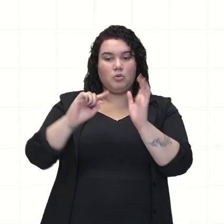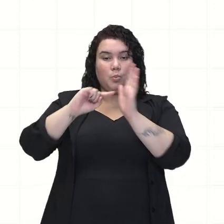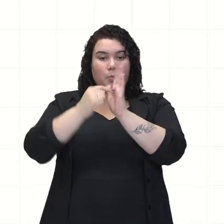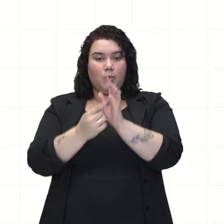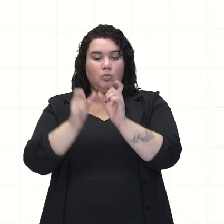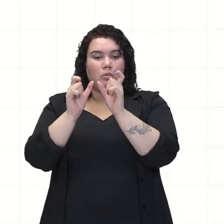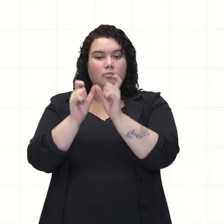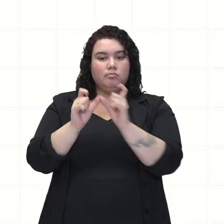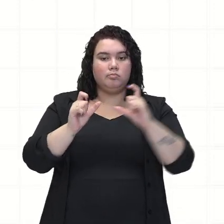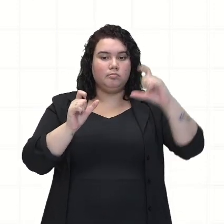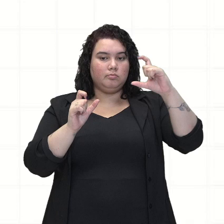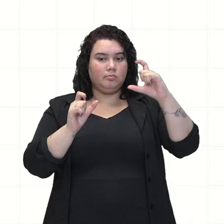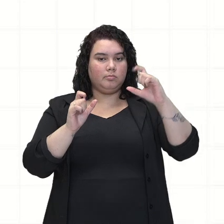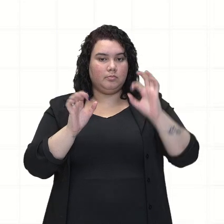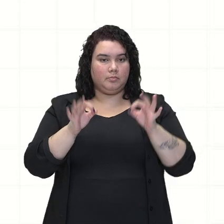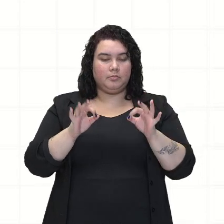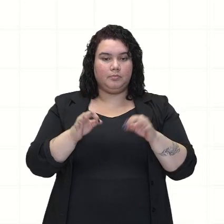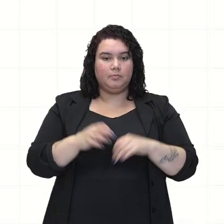anti-horário.